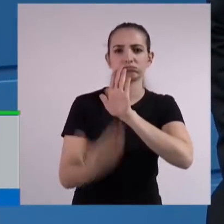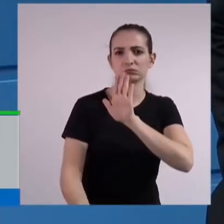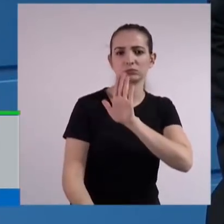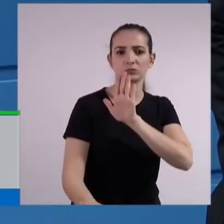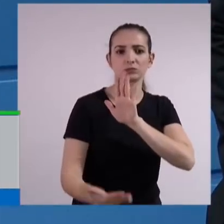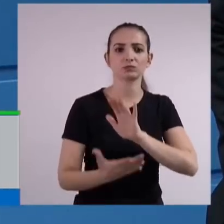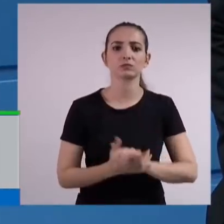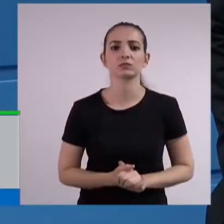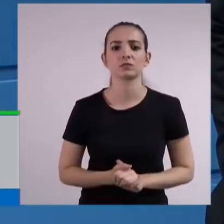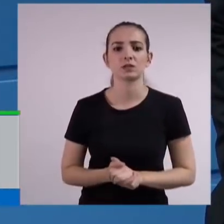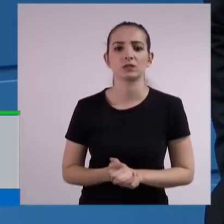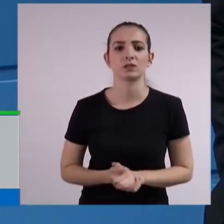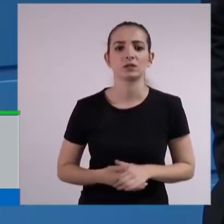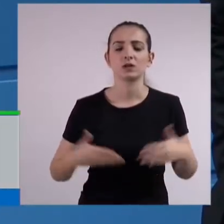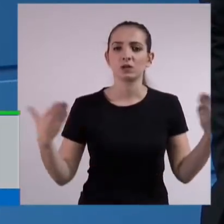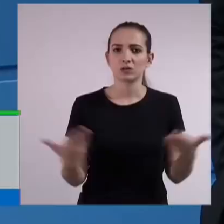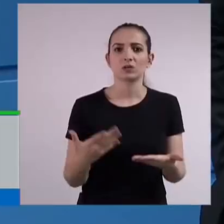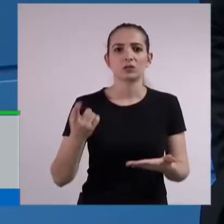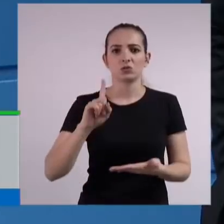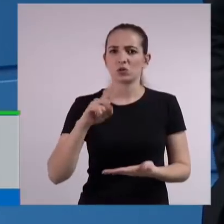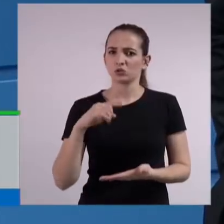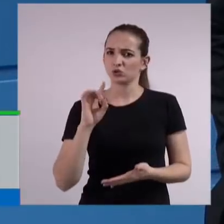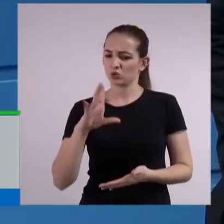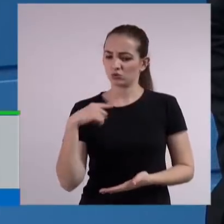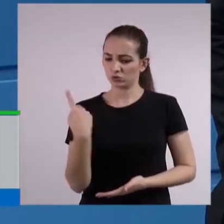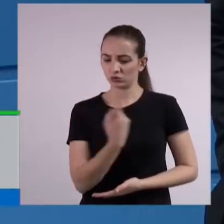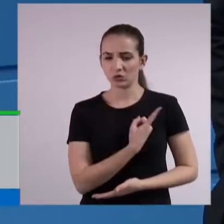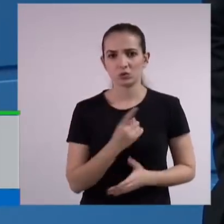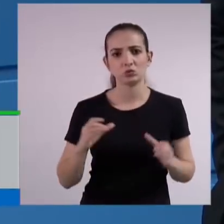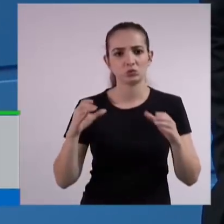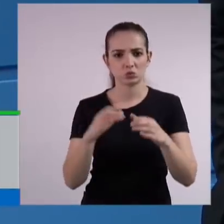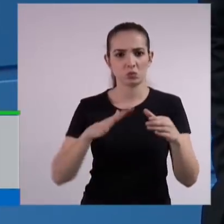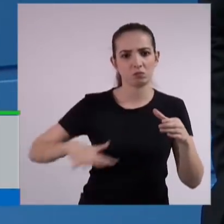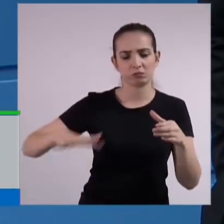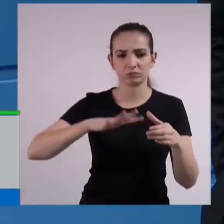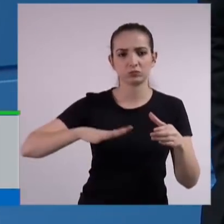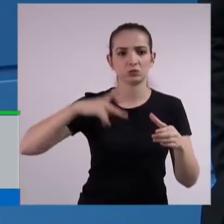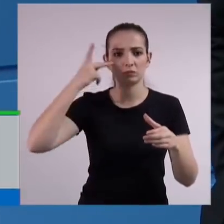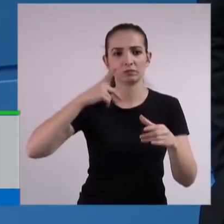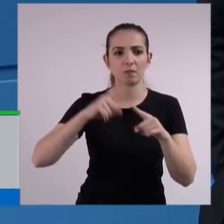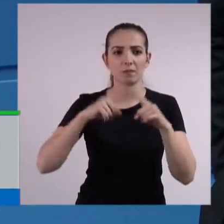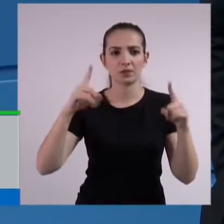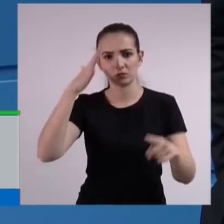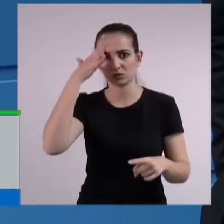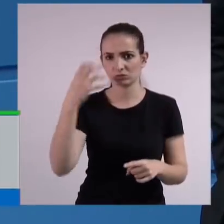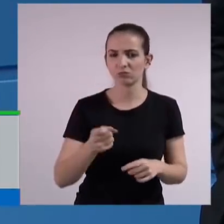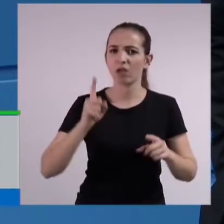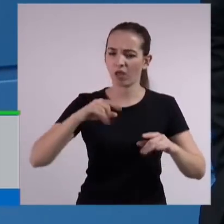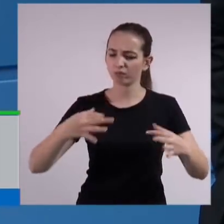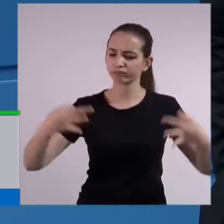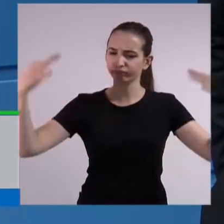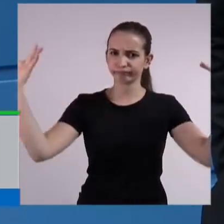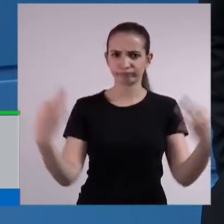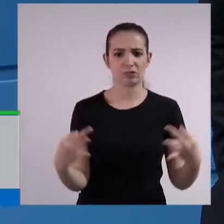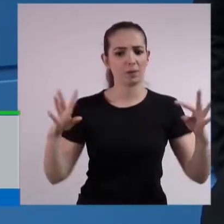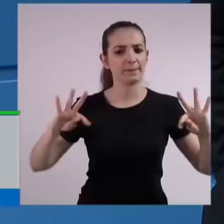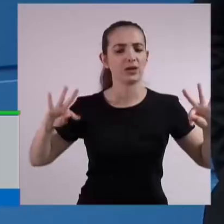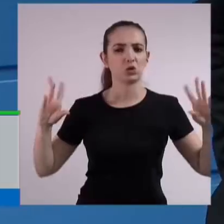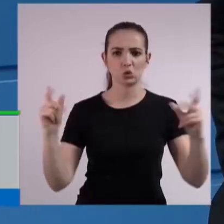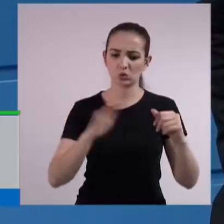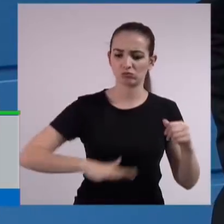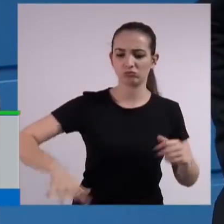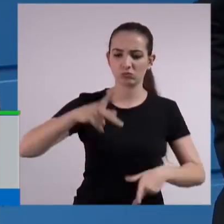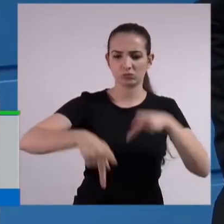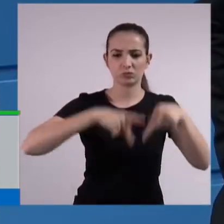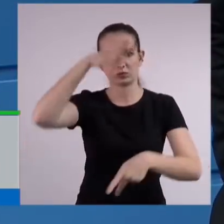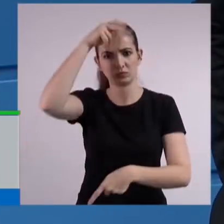isso. Não é apenas nós, da classe política, que o resultado seja profícuo para o povo do Mato